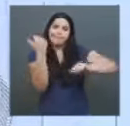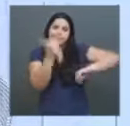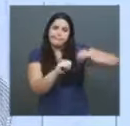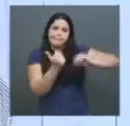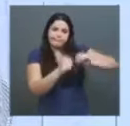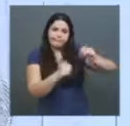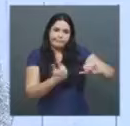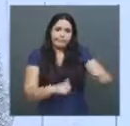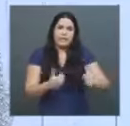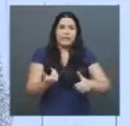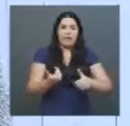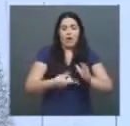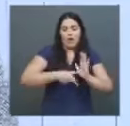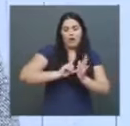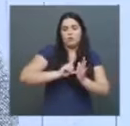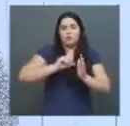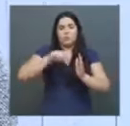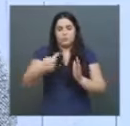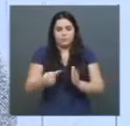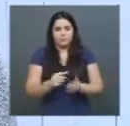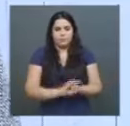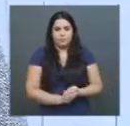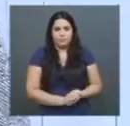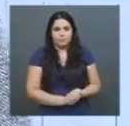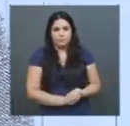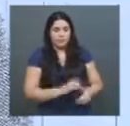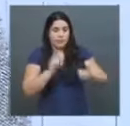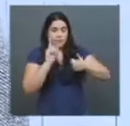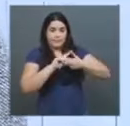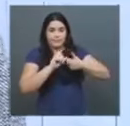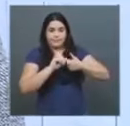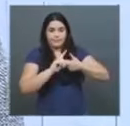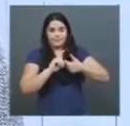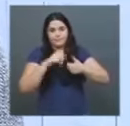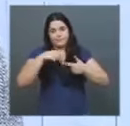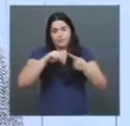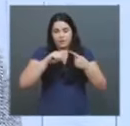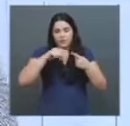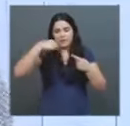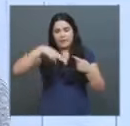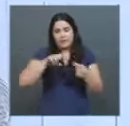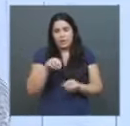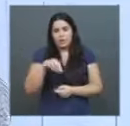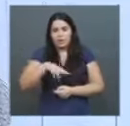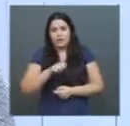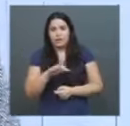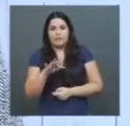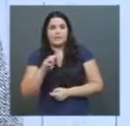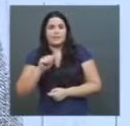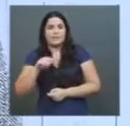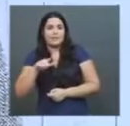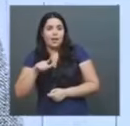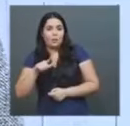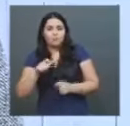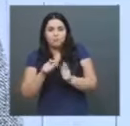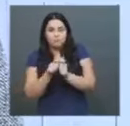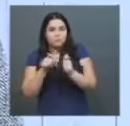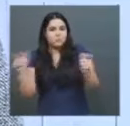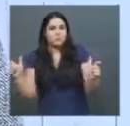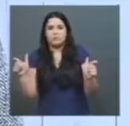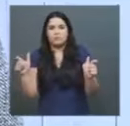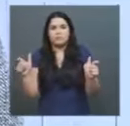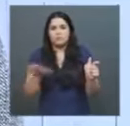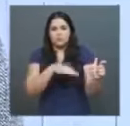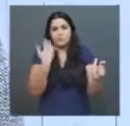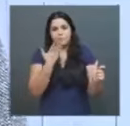e pós-neonatal. O componente neonatal, ele sempre representou a maior parcela dessa taxa de mortalidade